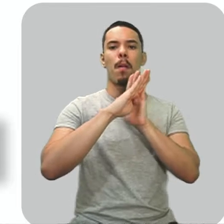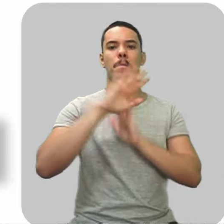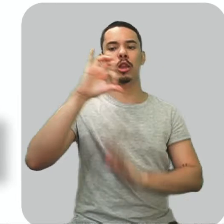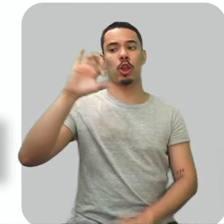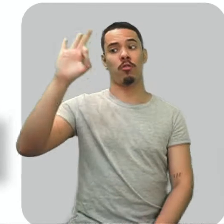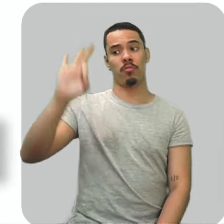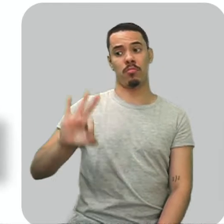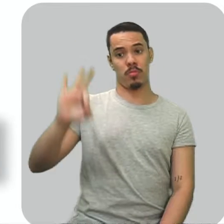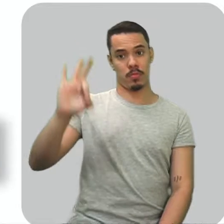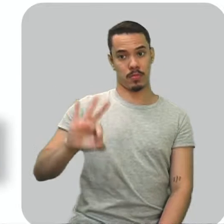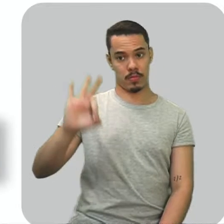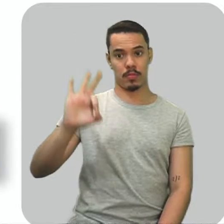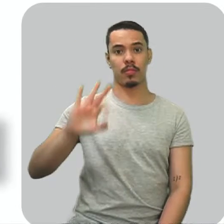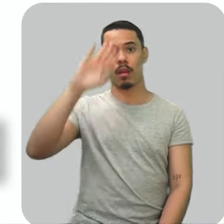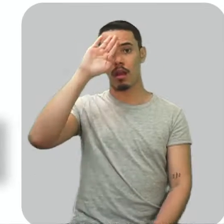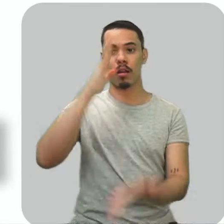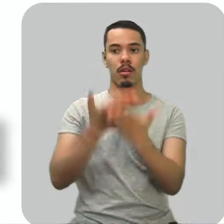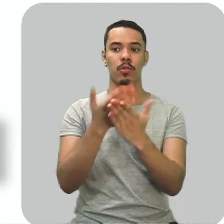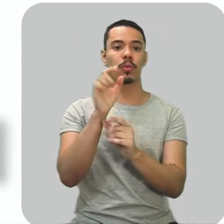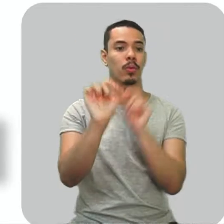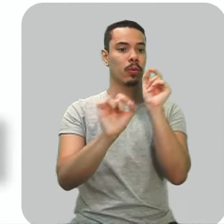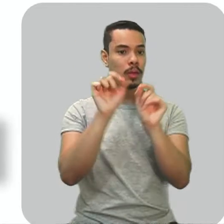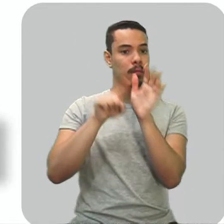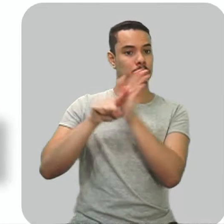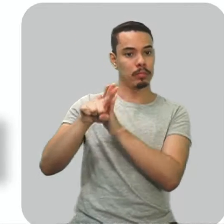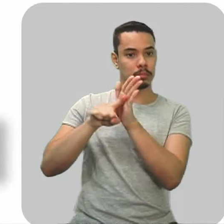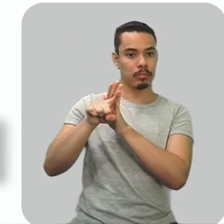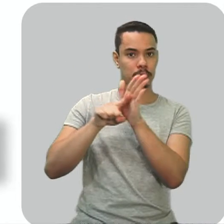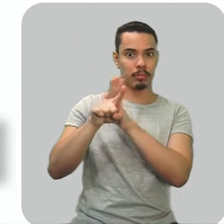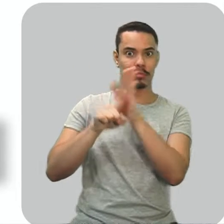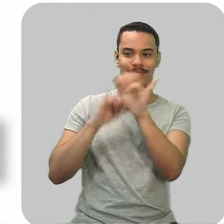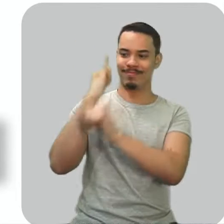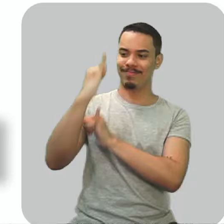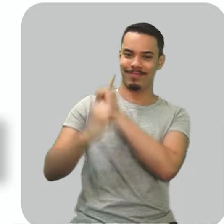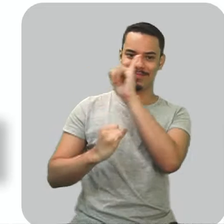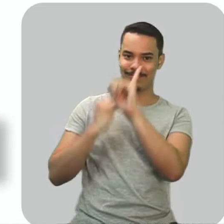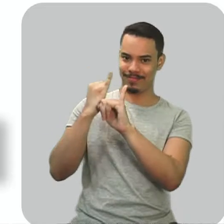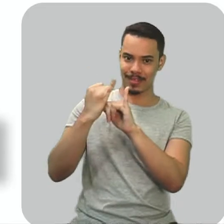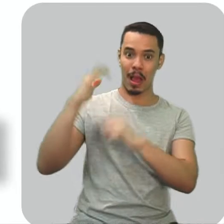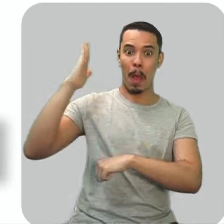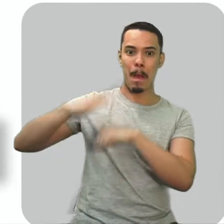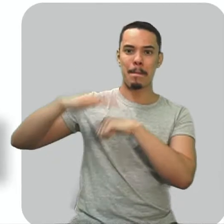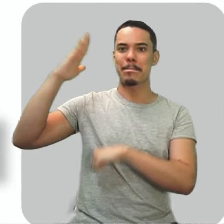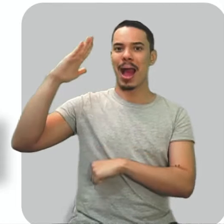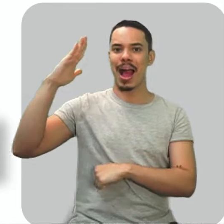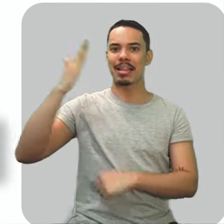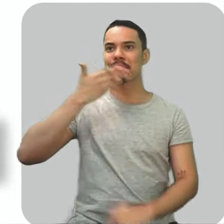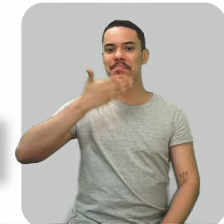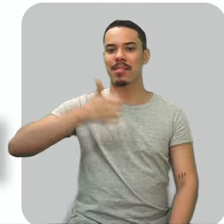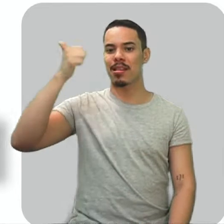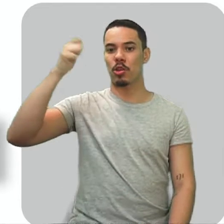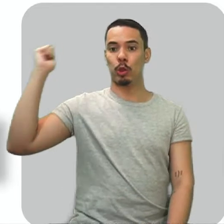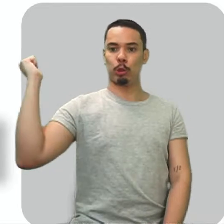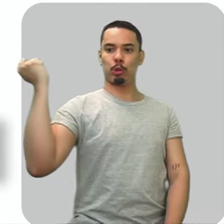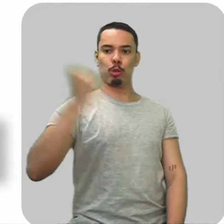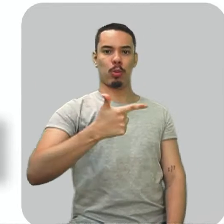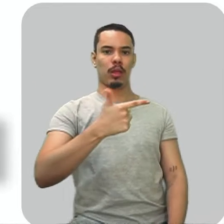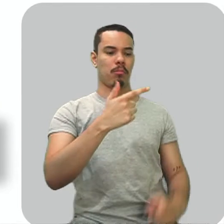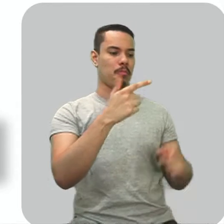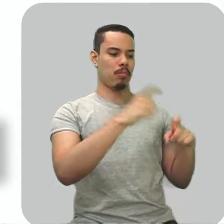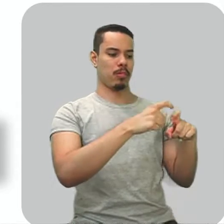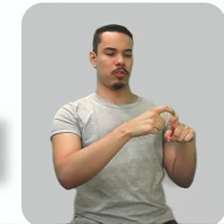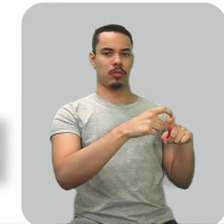9 por cento acreditam que a pesquisa online é mais eficiente do que o atendimento